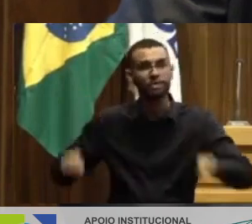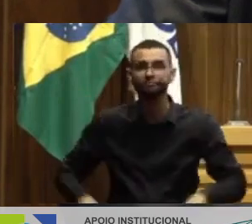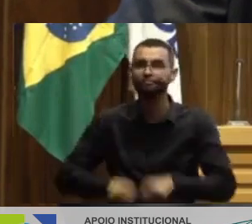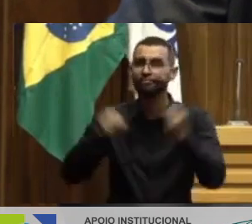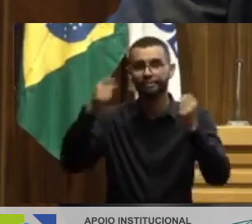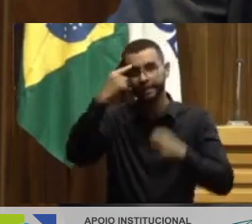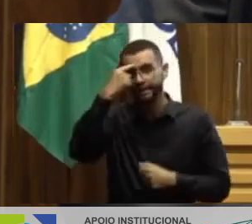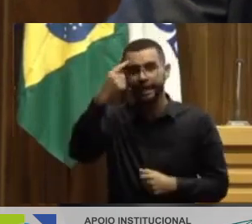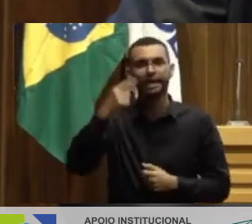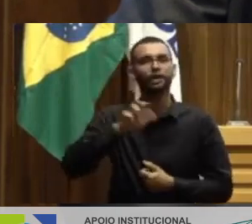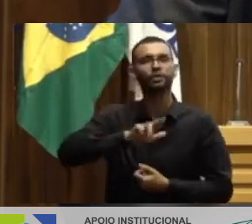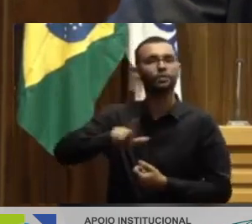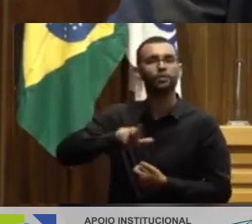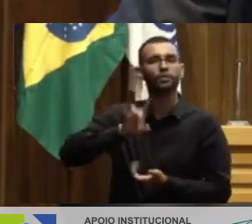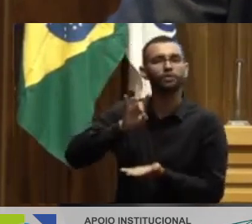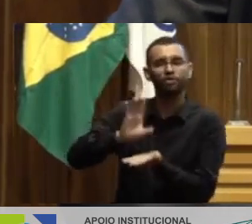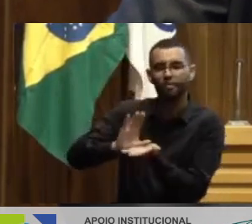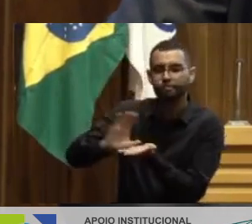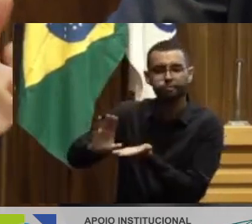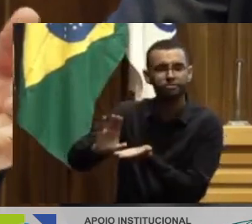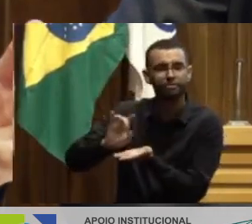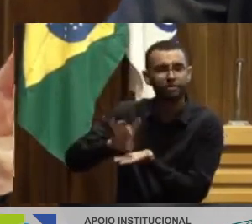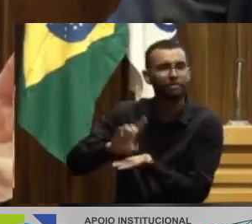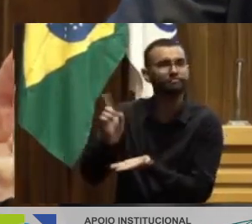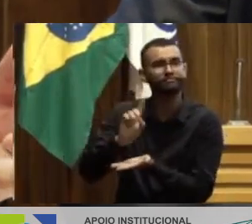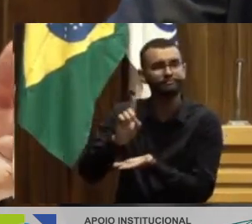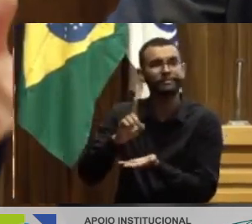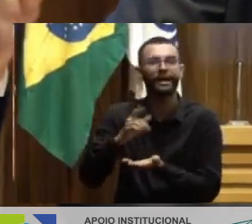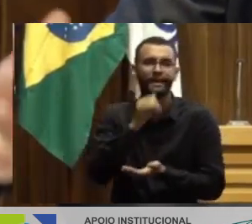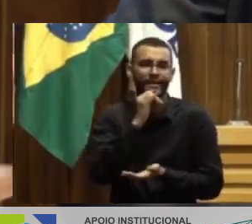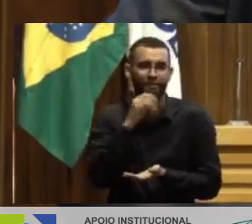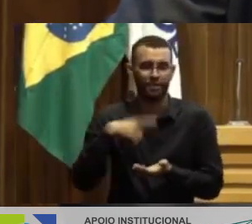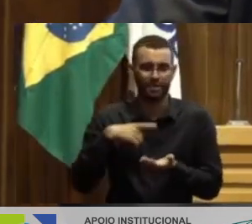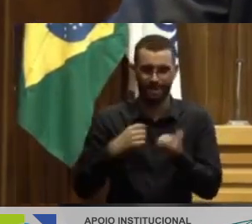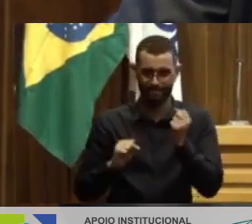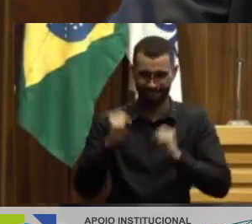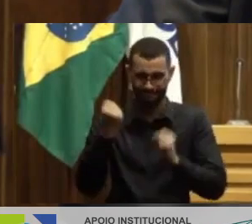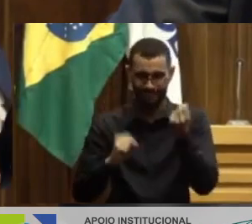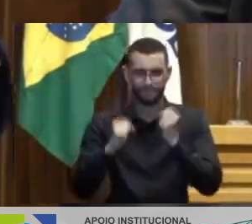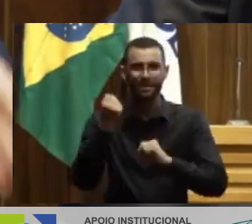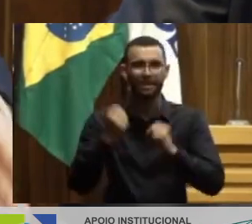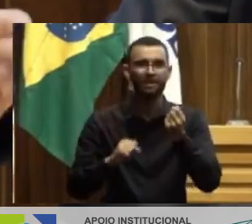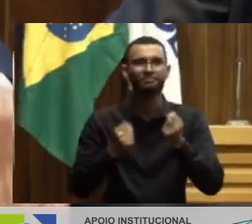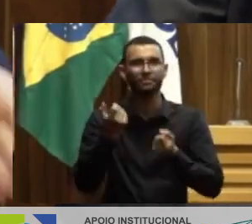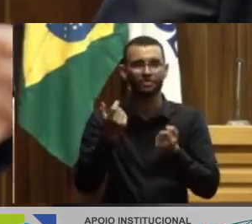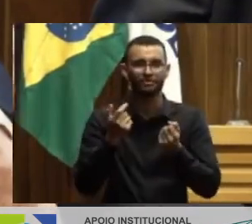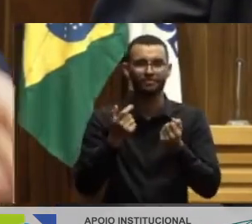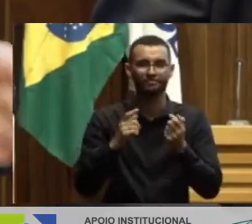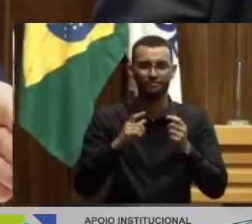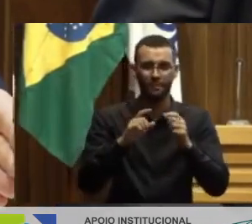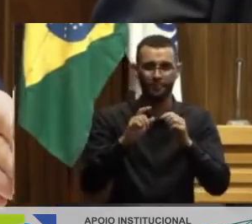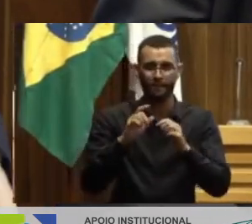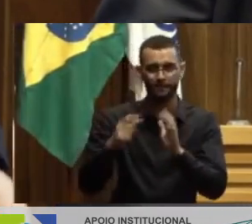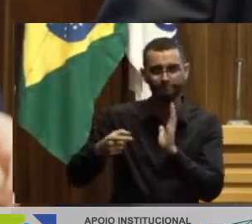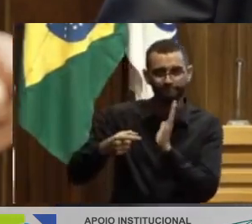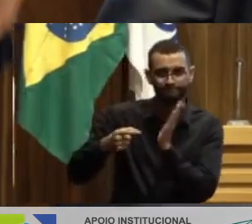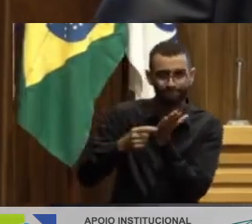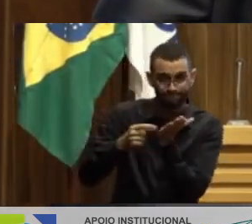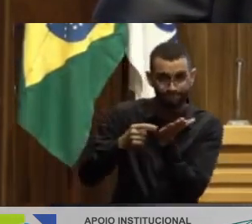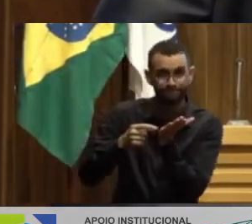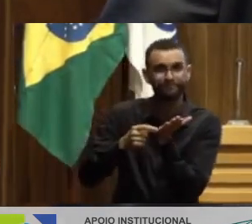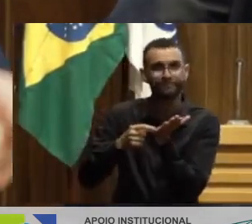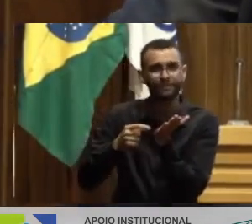só o subsídio. Nós estamos assistindo, por exemplo, fábricas de microprocessadores nos Estados Unidos com US$ 11,6 bilhões